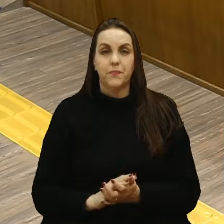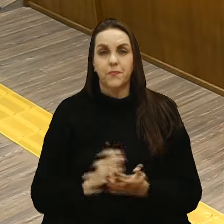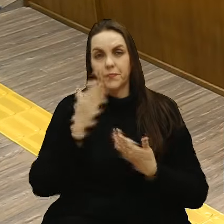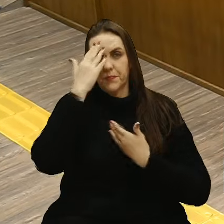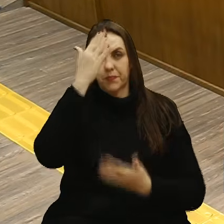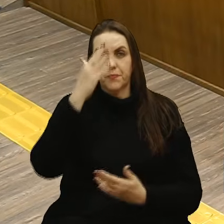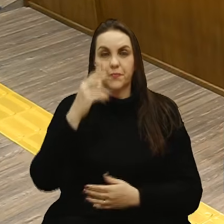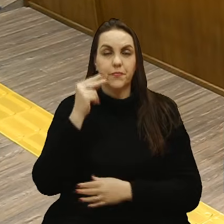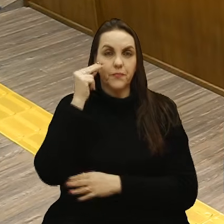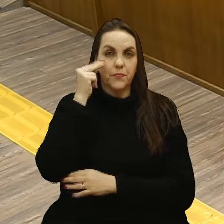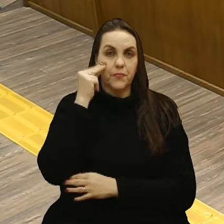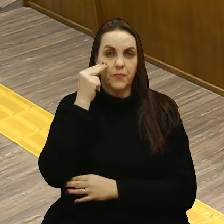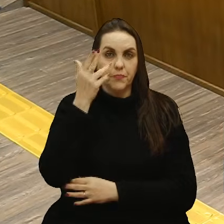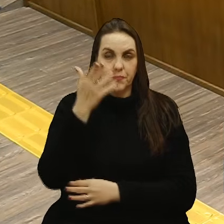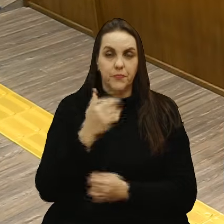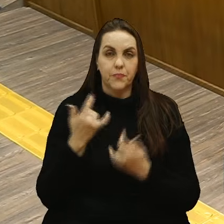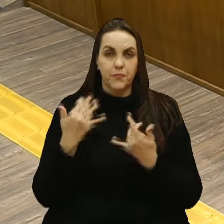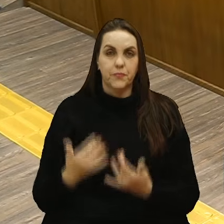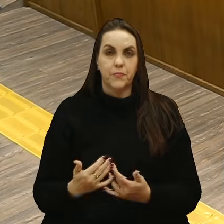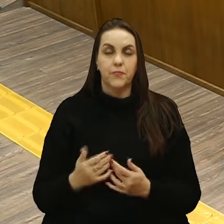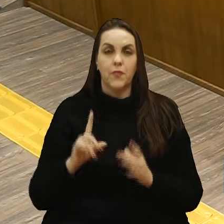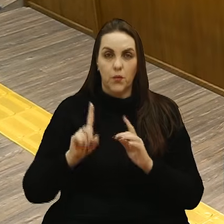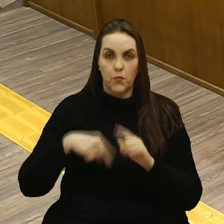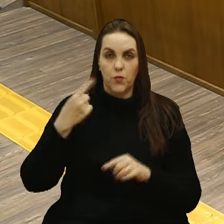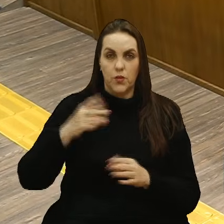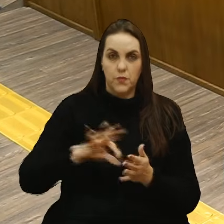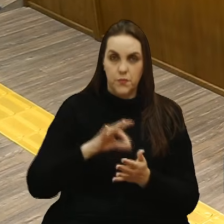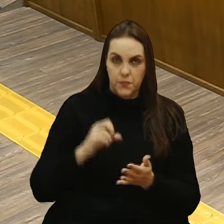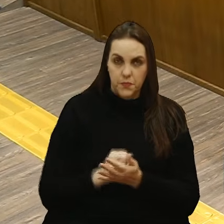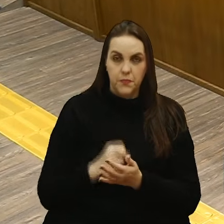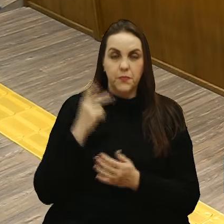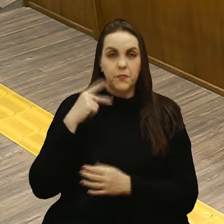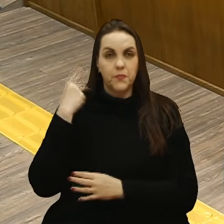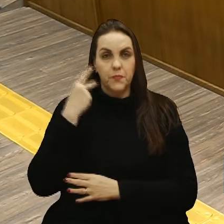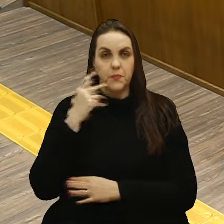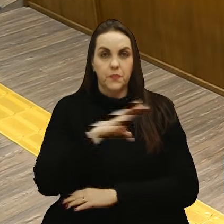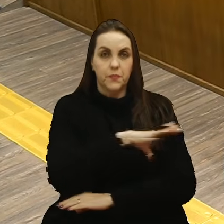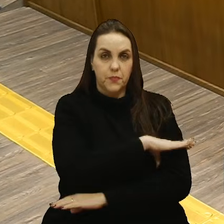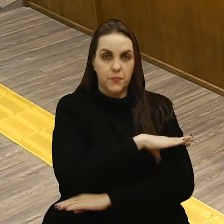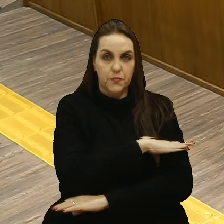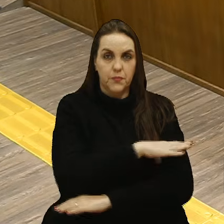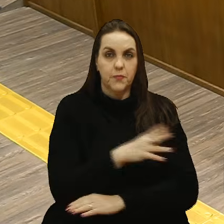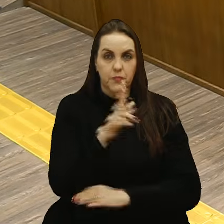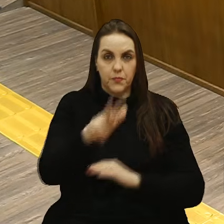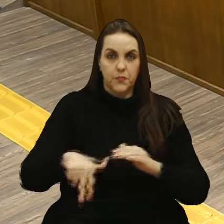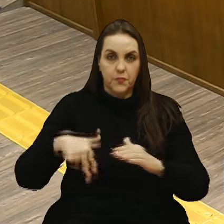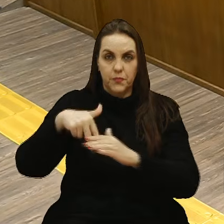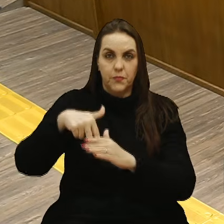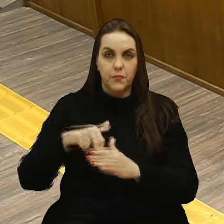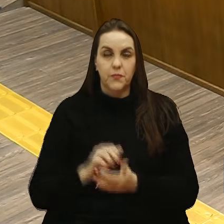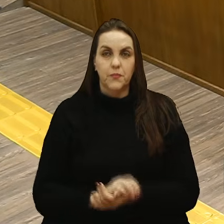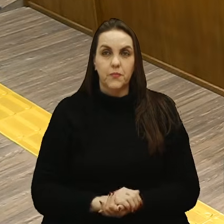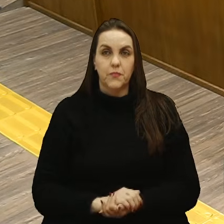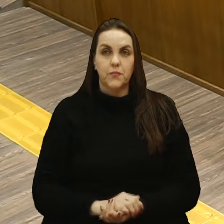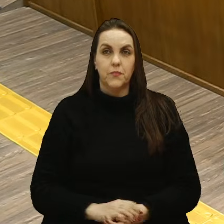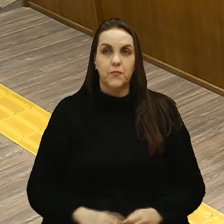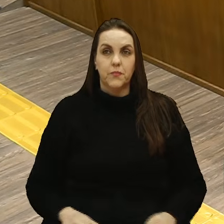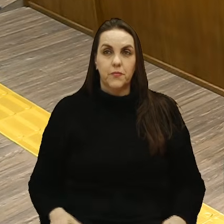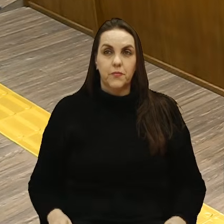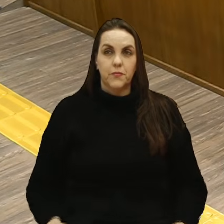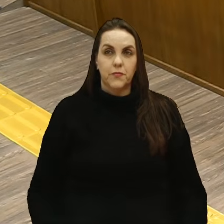vereador Libardi, pela manifestação. Próximo vereador inscrito, o vereador Capitão Ramon, da tribuna.